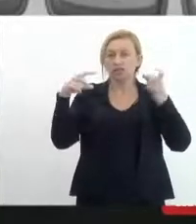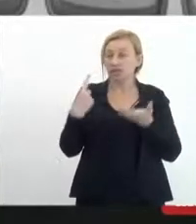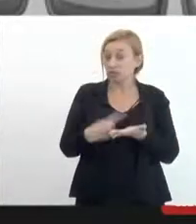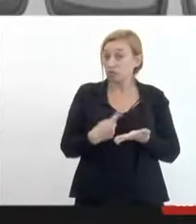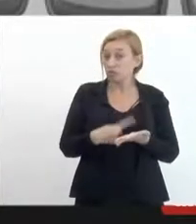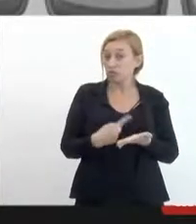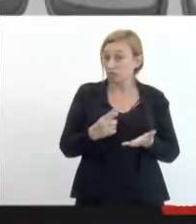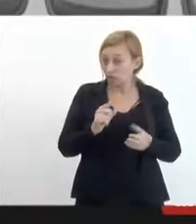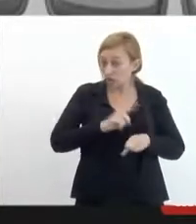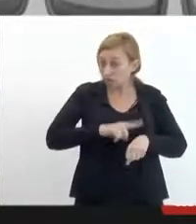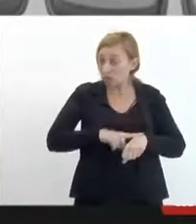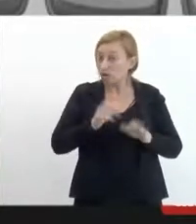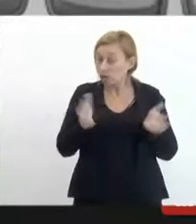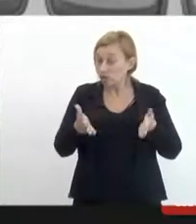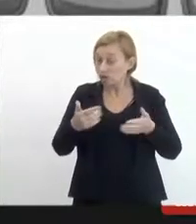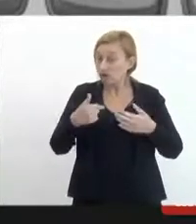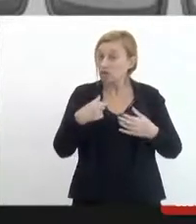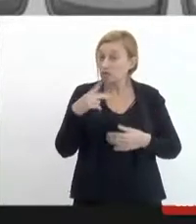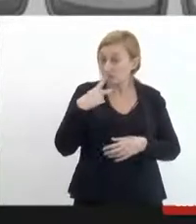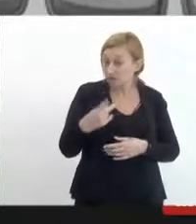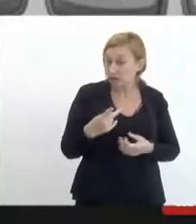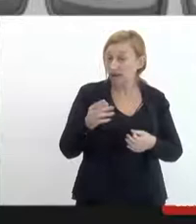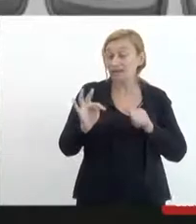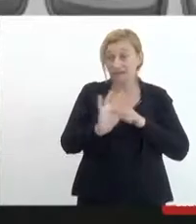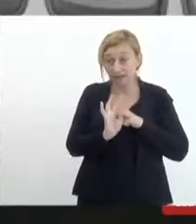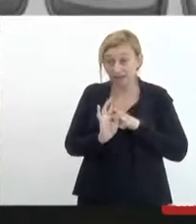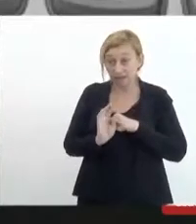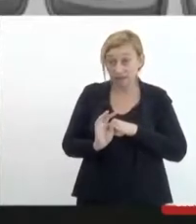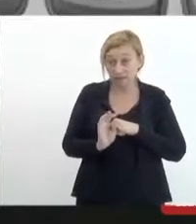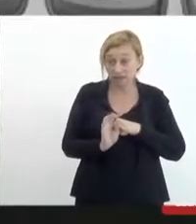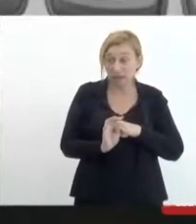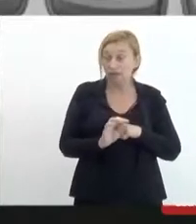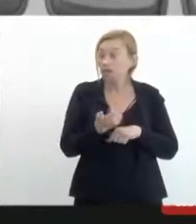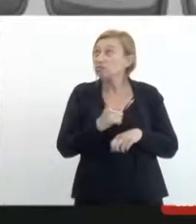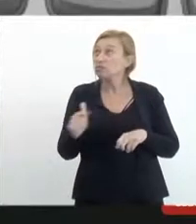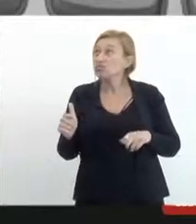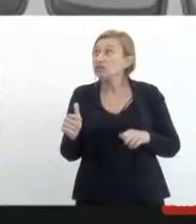momento, essa é a nossa posição técnica, ou seja, não há